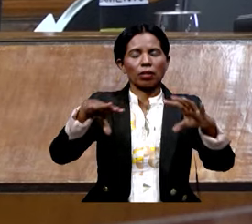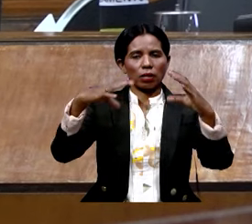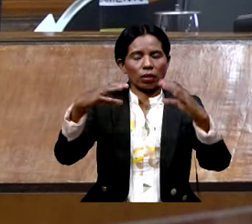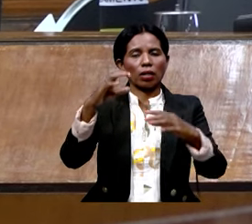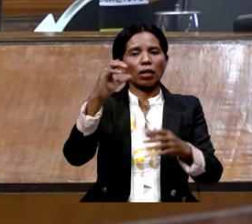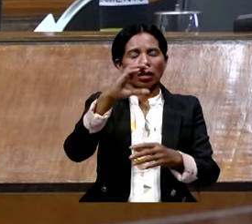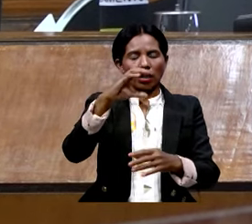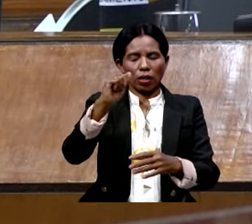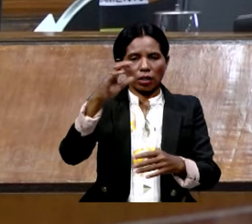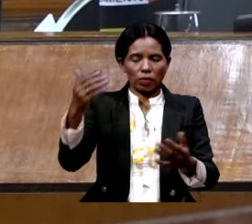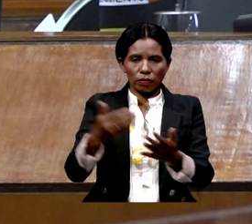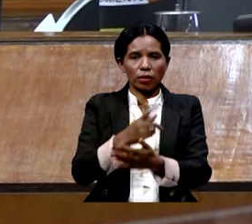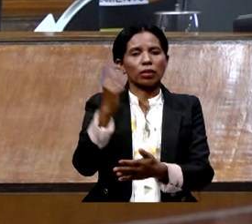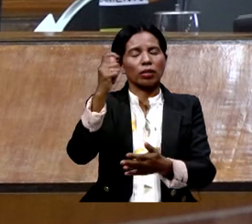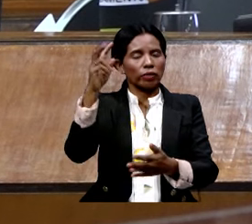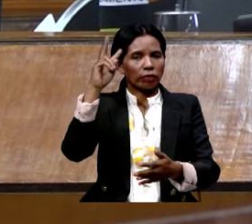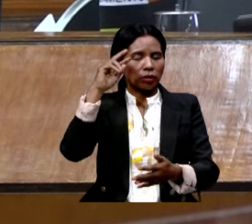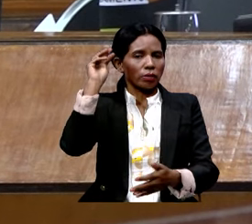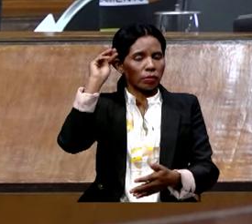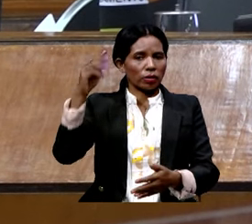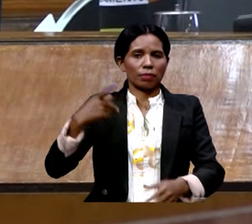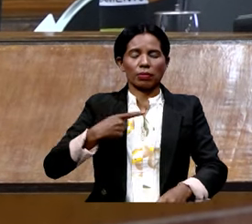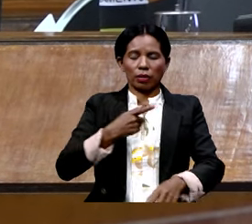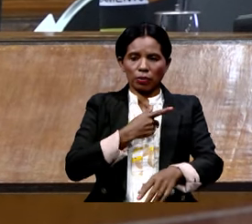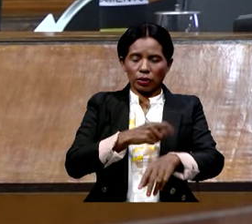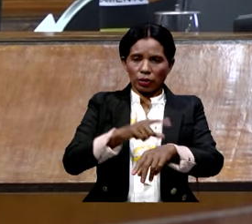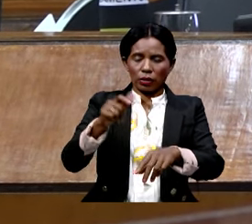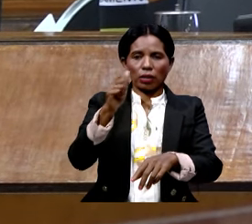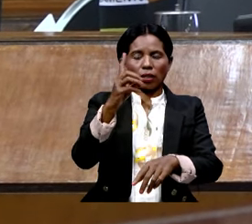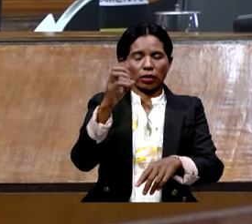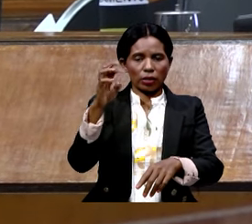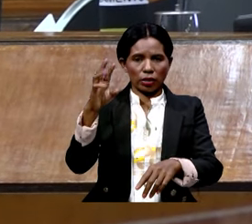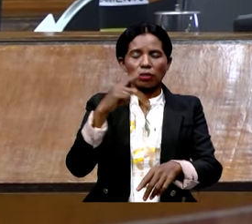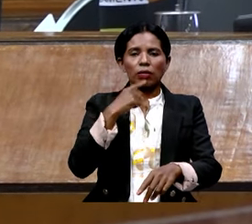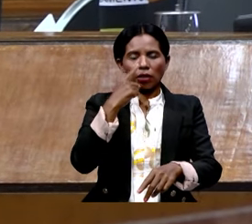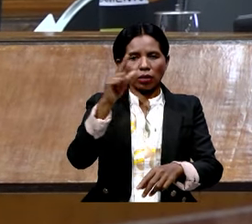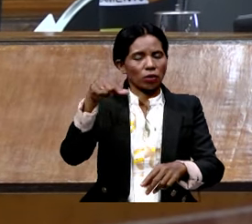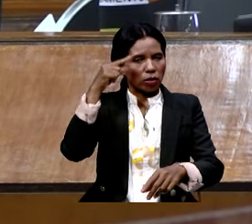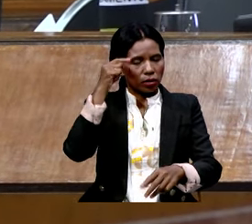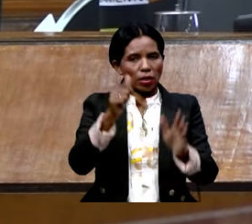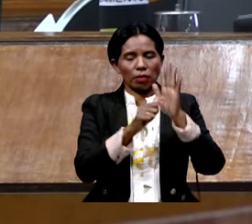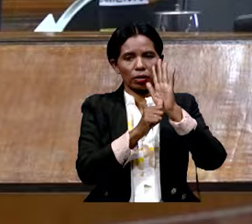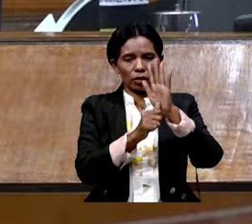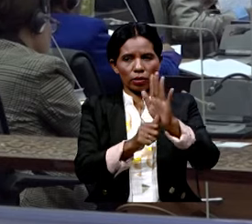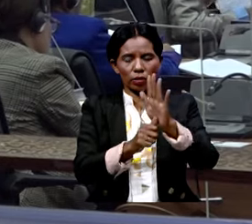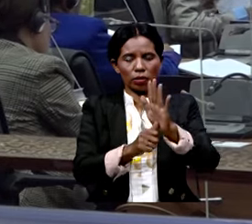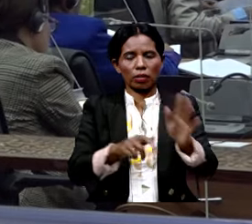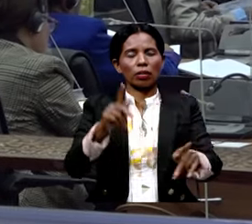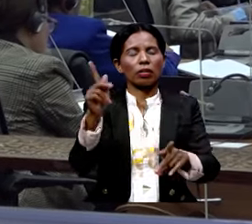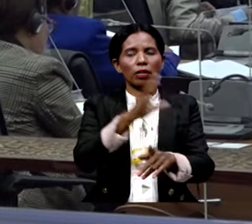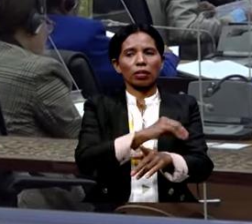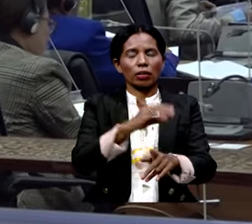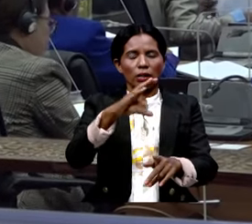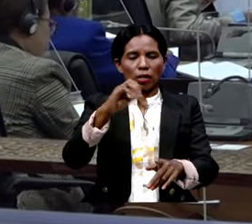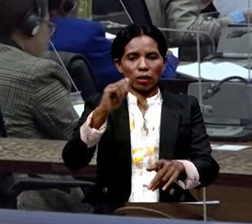No ne ia terça ne vice-ministro assunto parlamentares Adere Togo da Costa Teten, governo se apresenta fale candidato comissário FOM